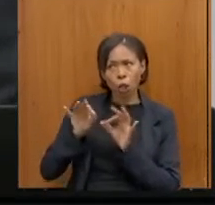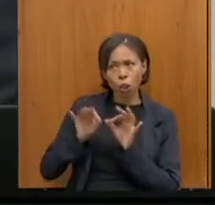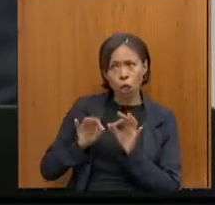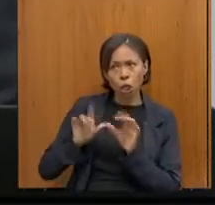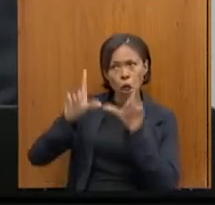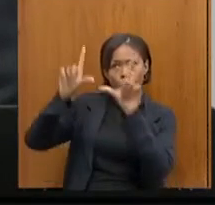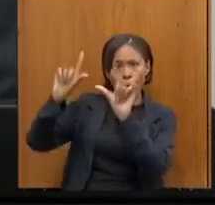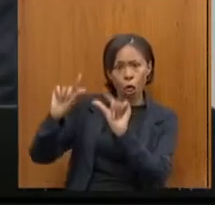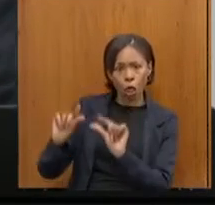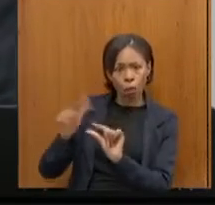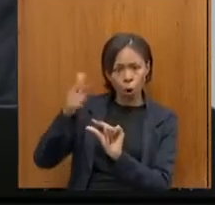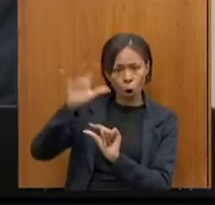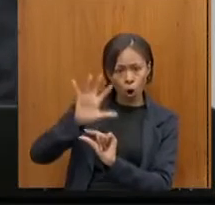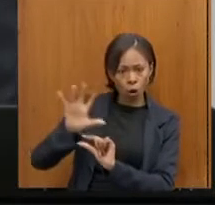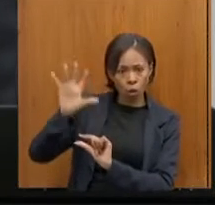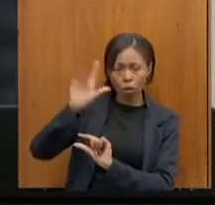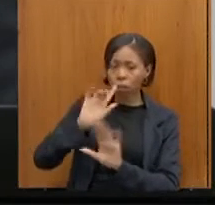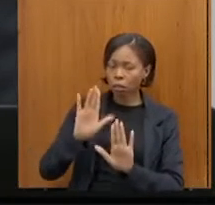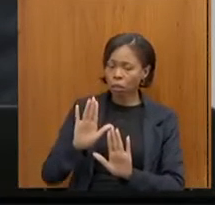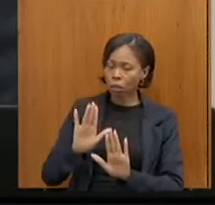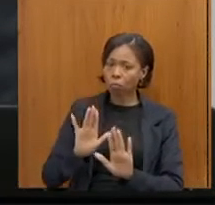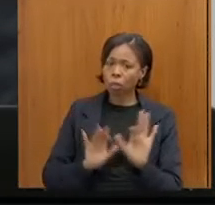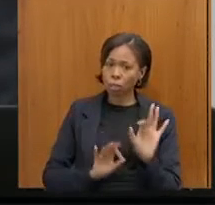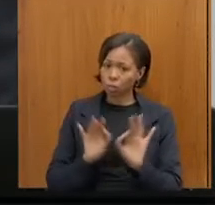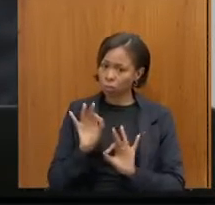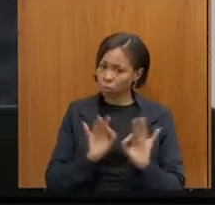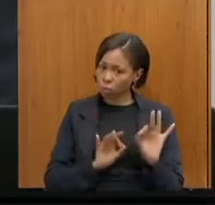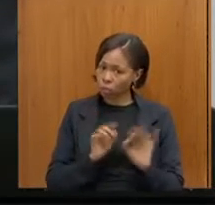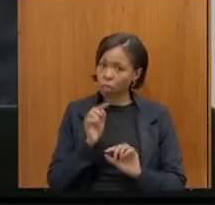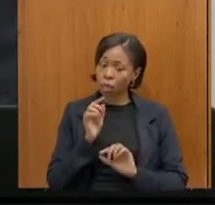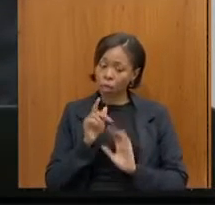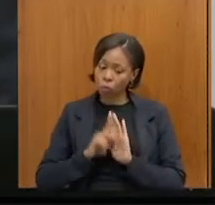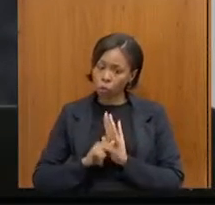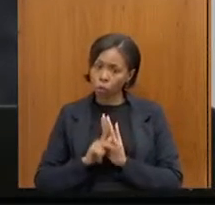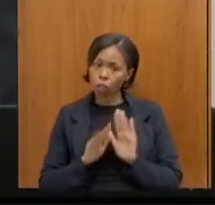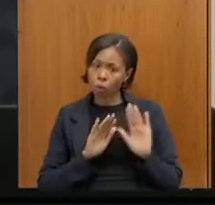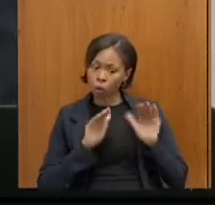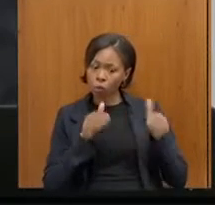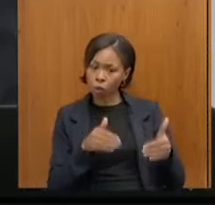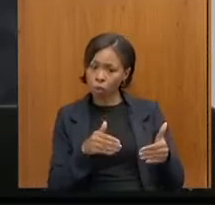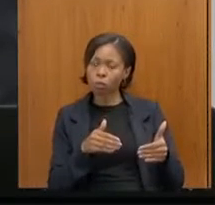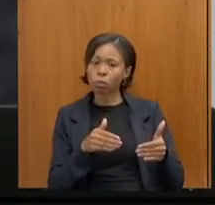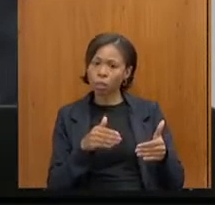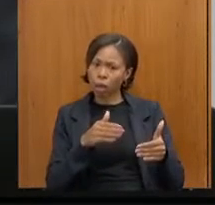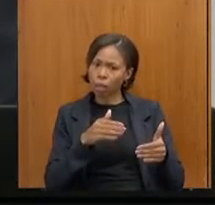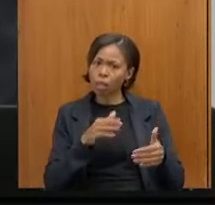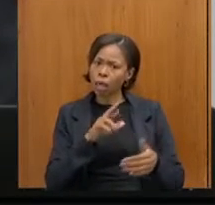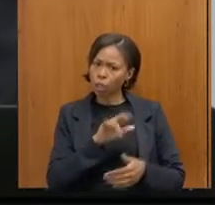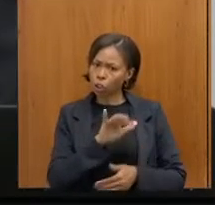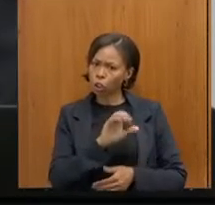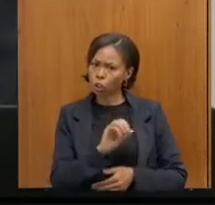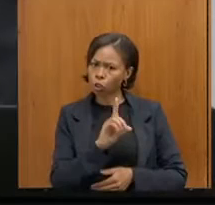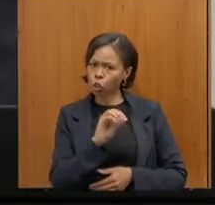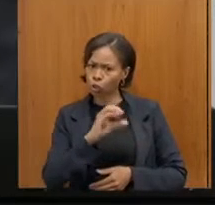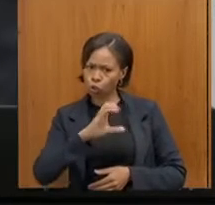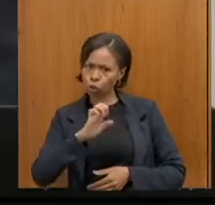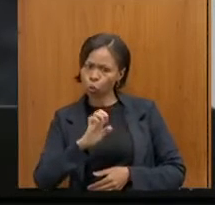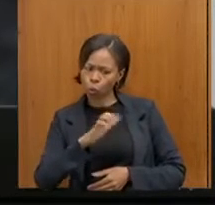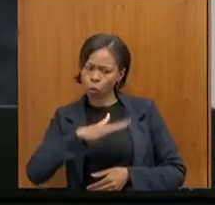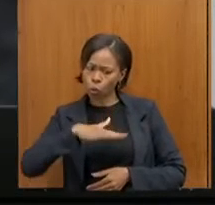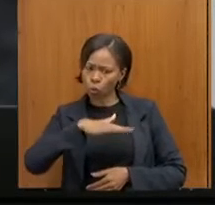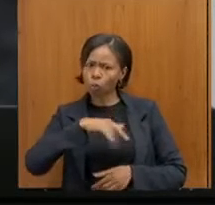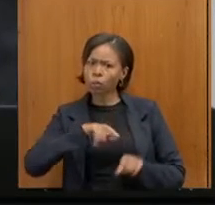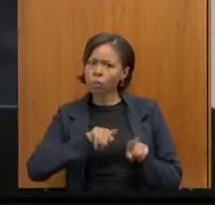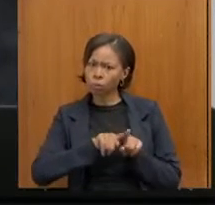não é para que a gente possa ter mais projeto para nossa região do doce da Zona da Mata mineira eu vejo que nós temos muito a crescer é uma